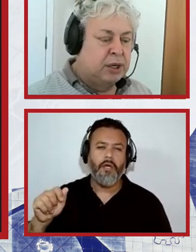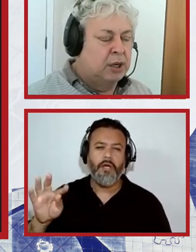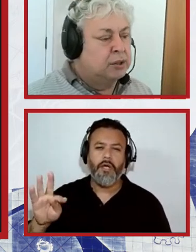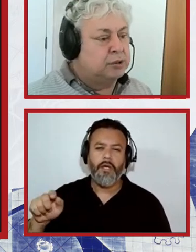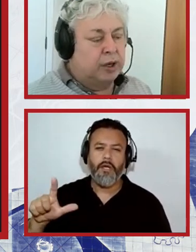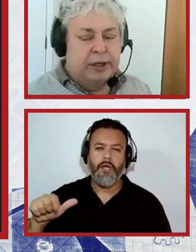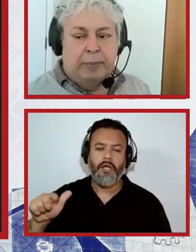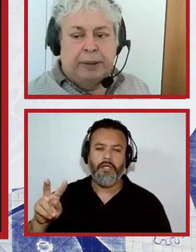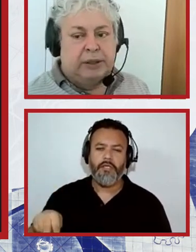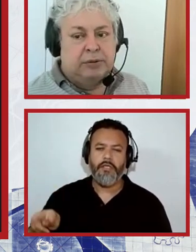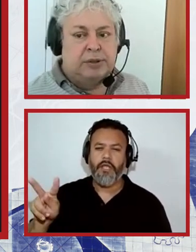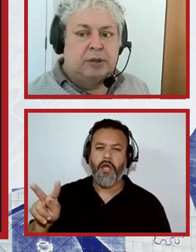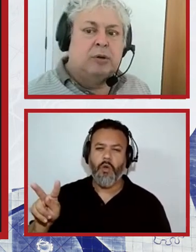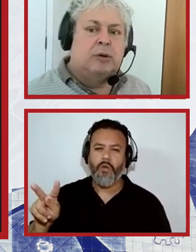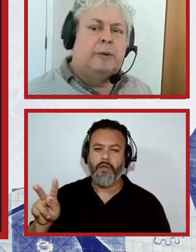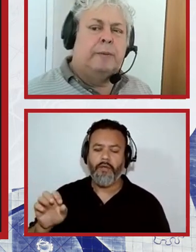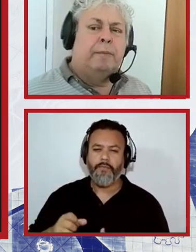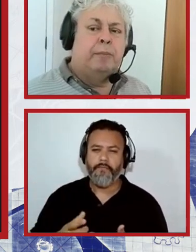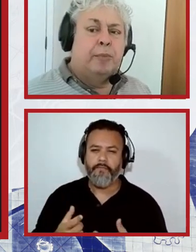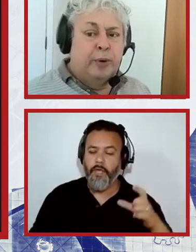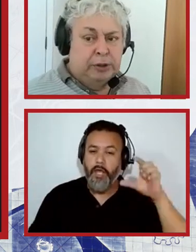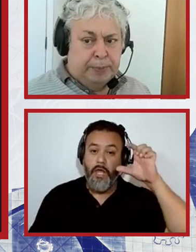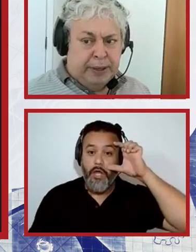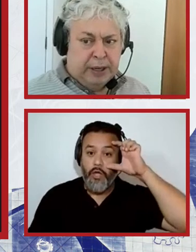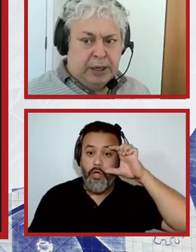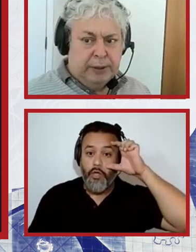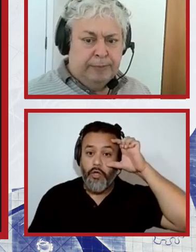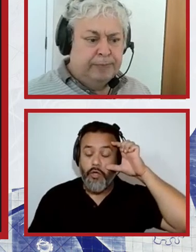brasileira de sinais. Só que é uma tradução